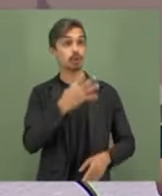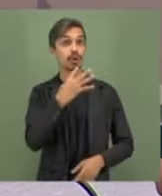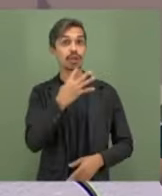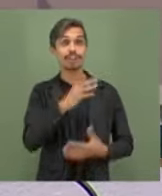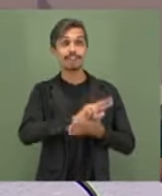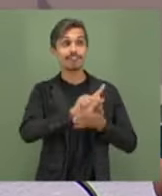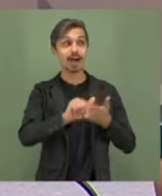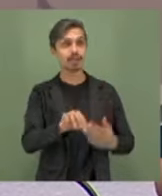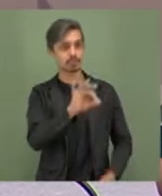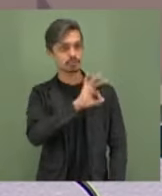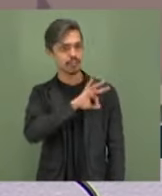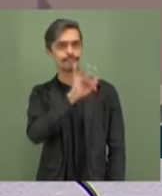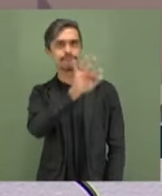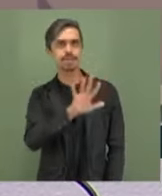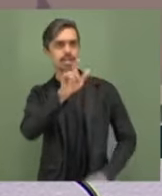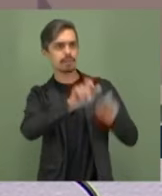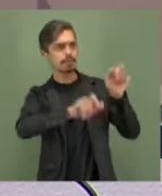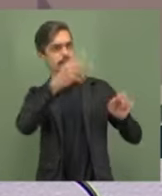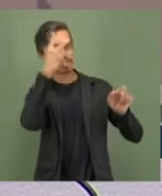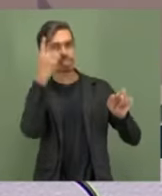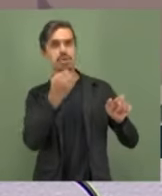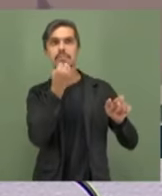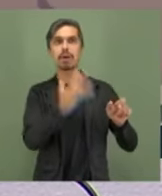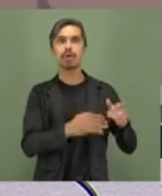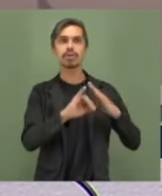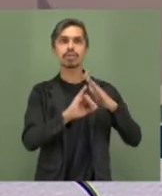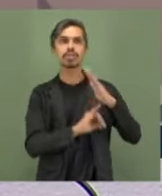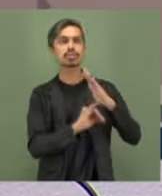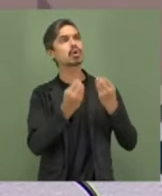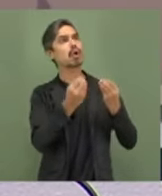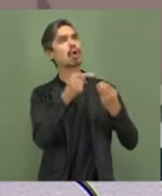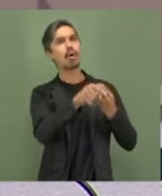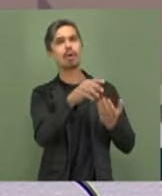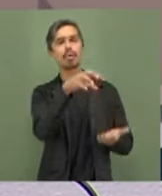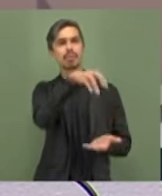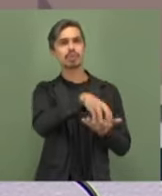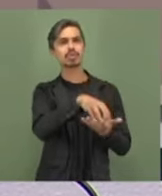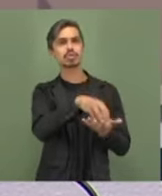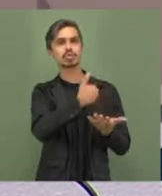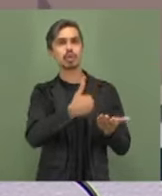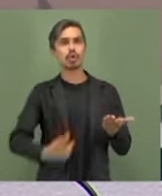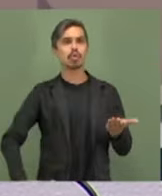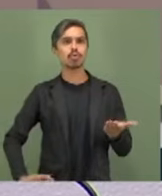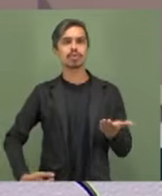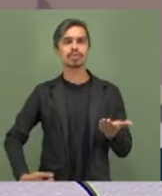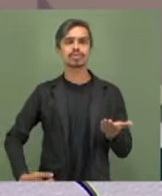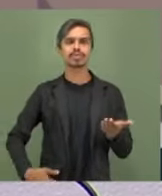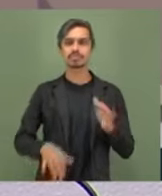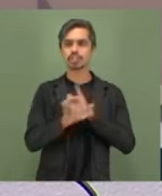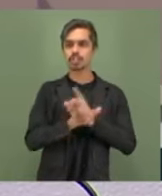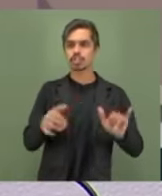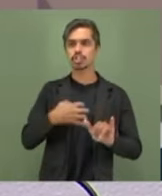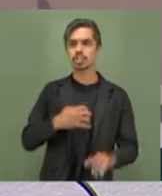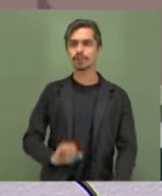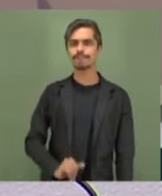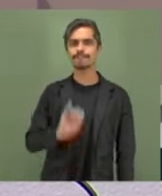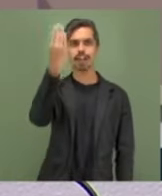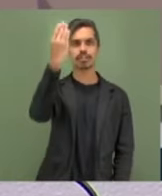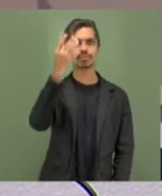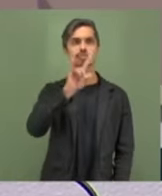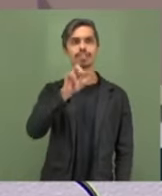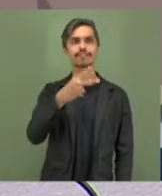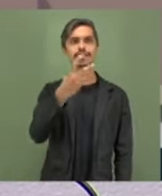federais maravilhosos, como é que uma instituição publica uma um comunicado falso no dia 25 de